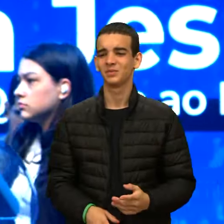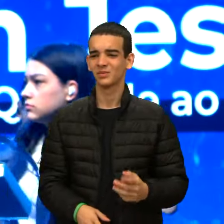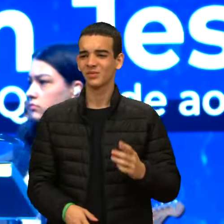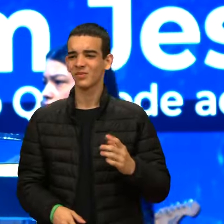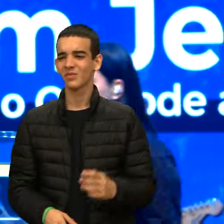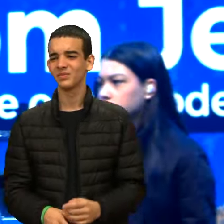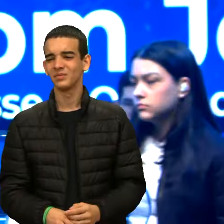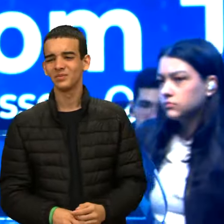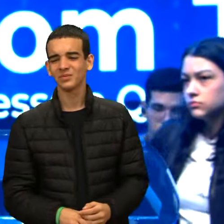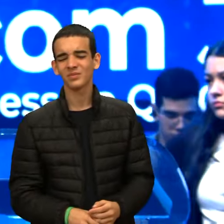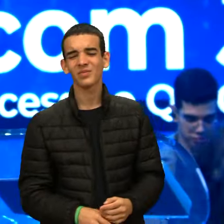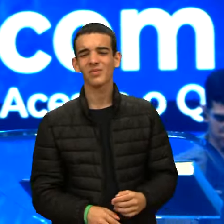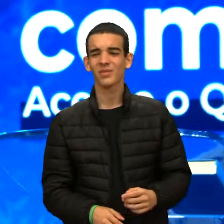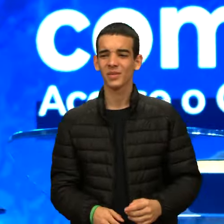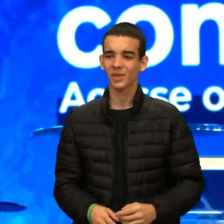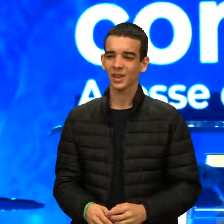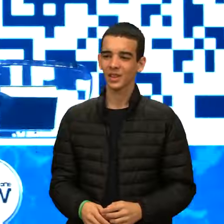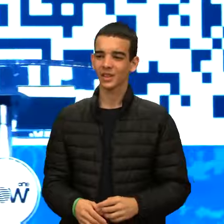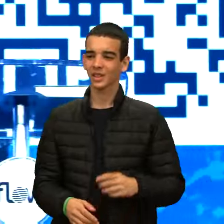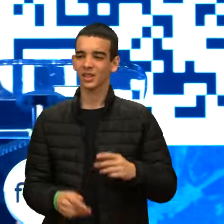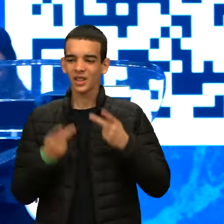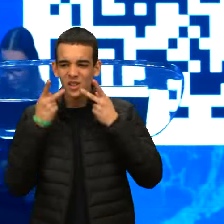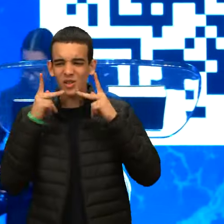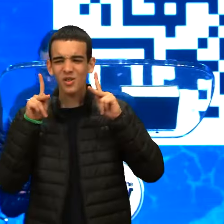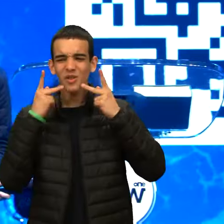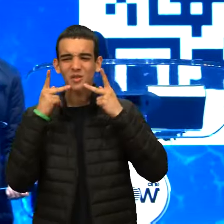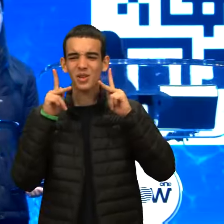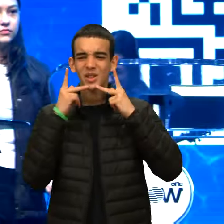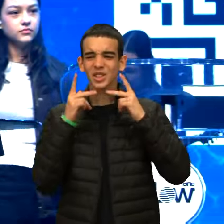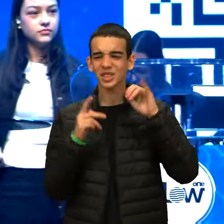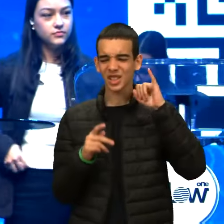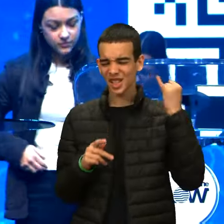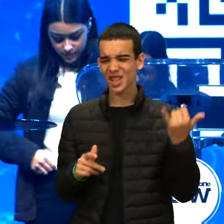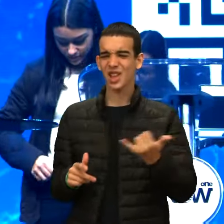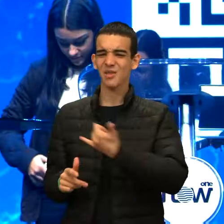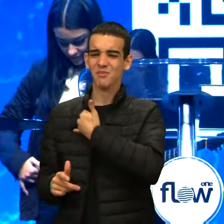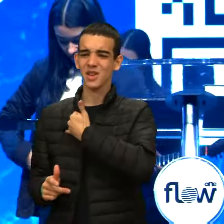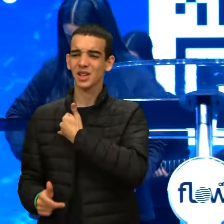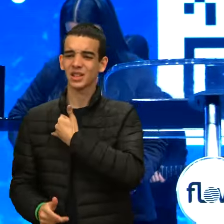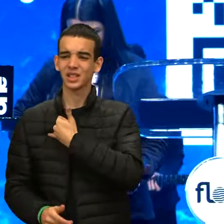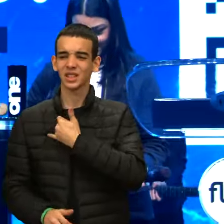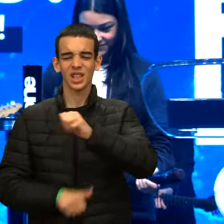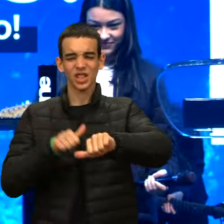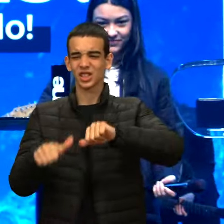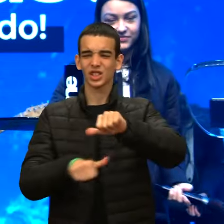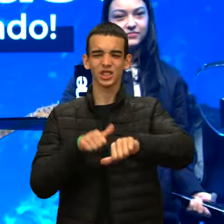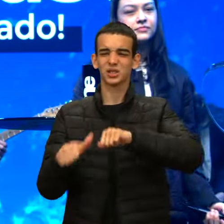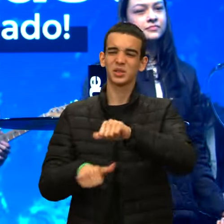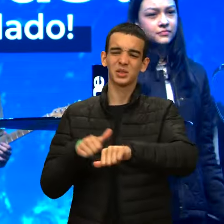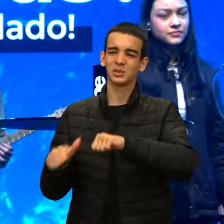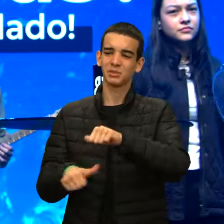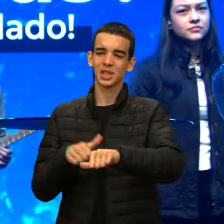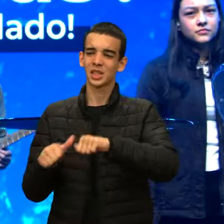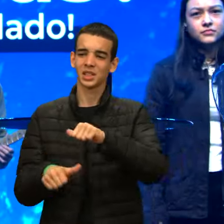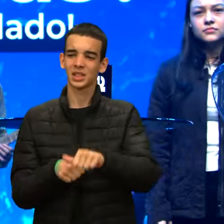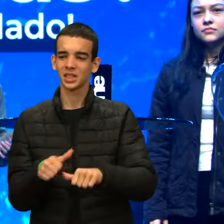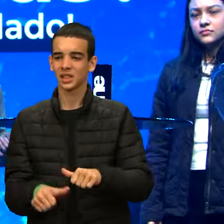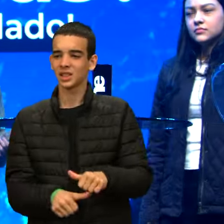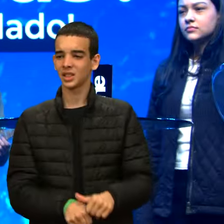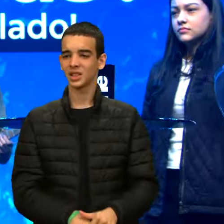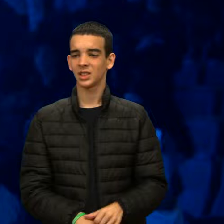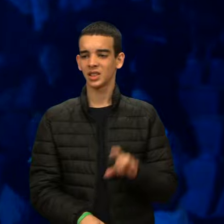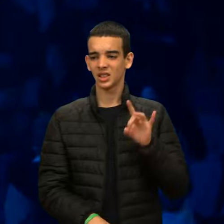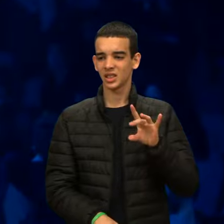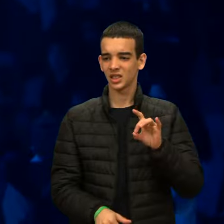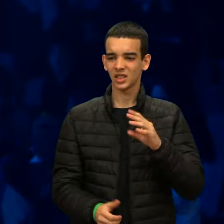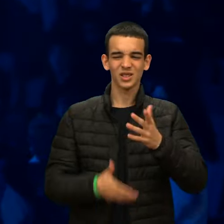que muda o nosso ser por inteiro. Nós não queremos te adorar da boca para fora, nós não